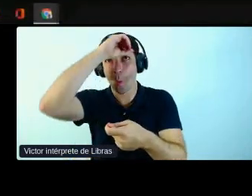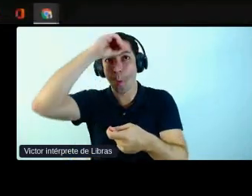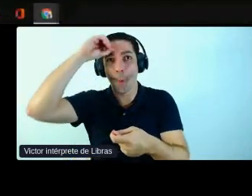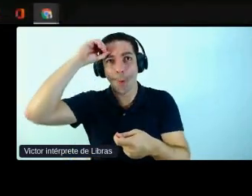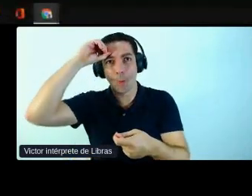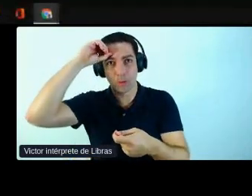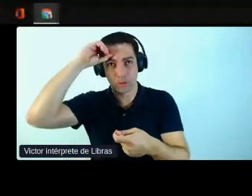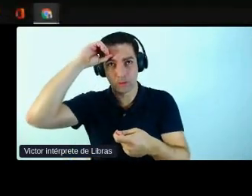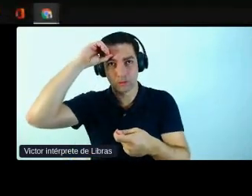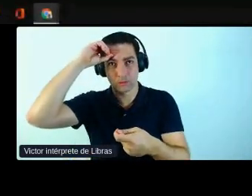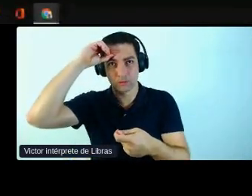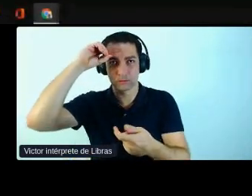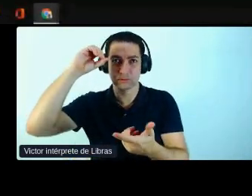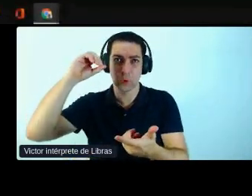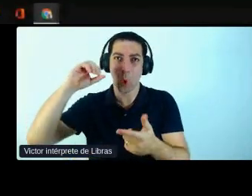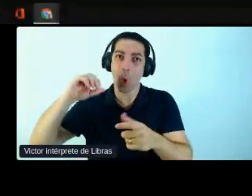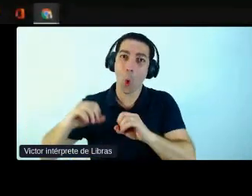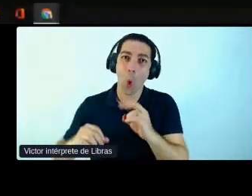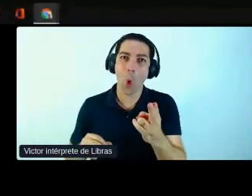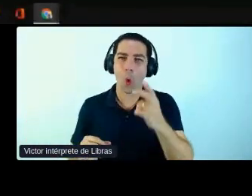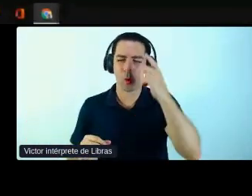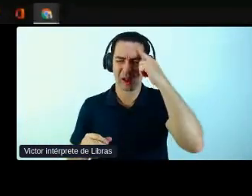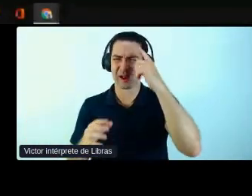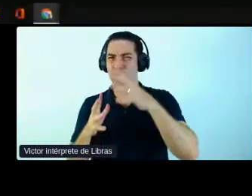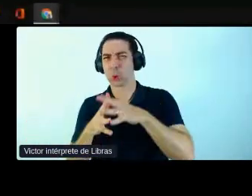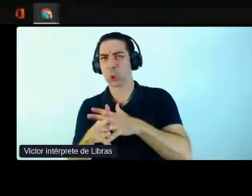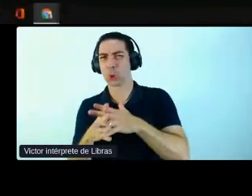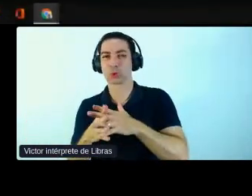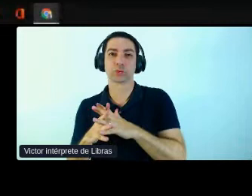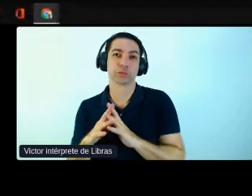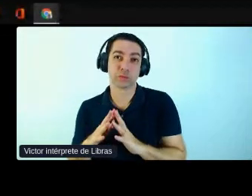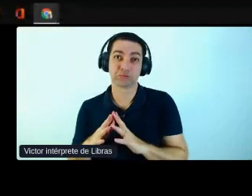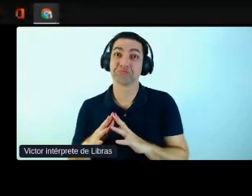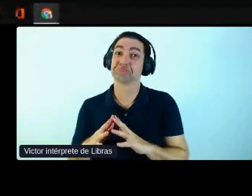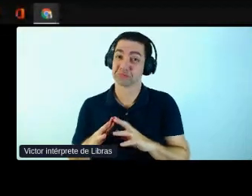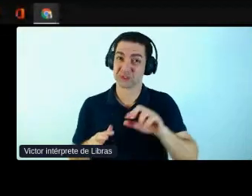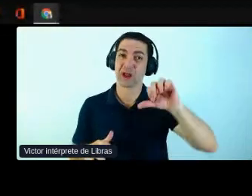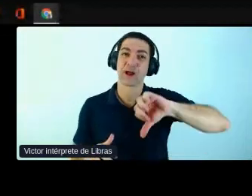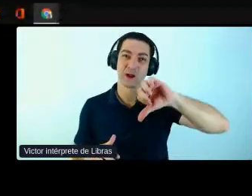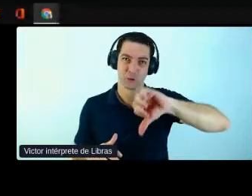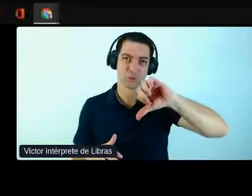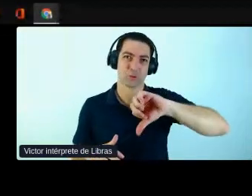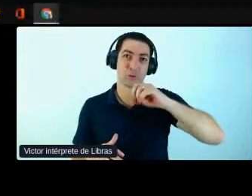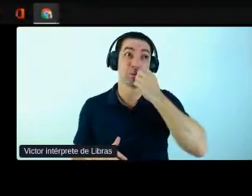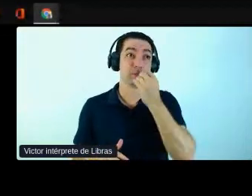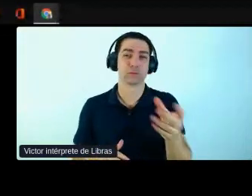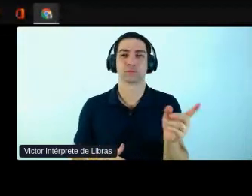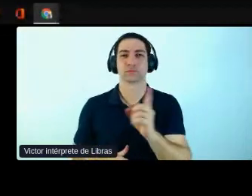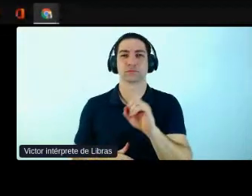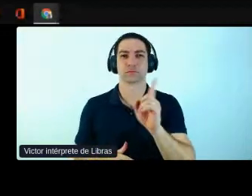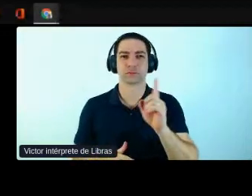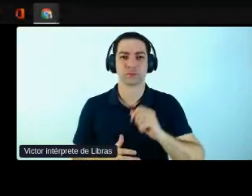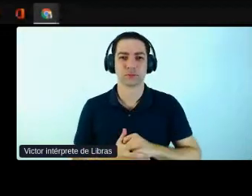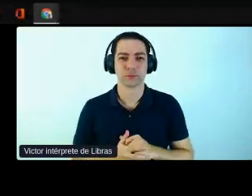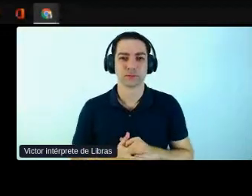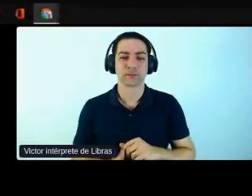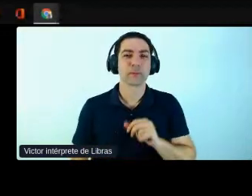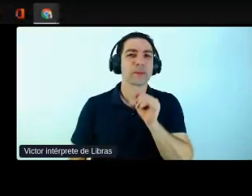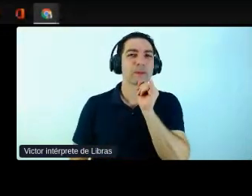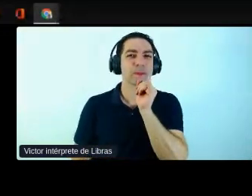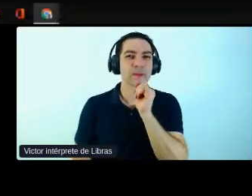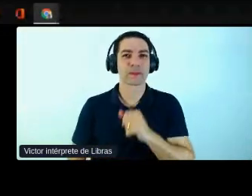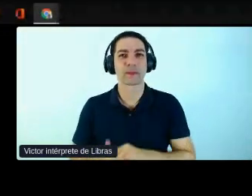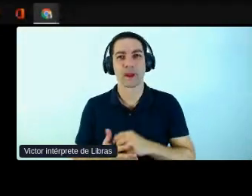sempre vai vir de uma forma letal, tá? Mesmo que não seja o propósito da, da desinformação ou da pessoa ali